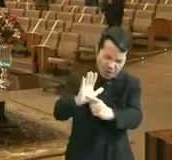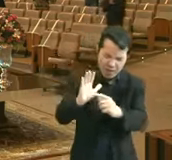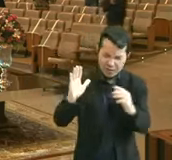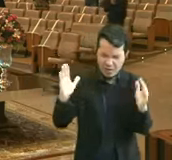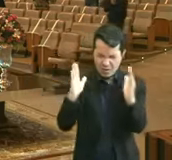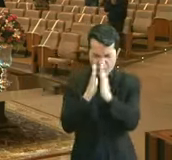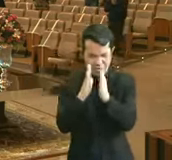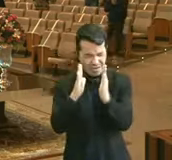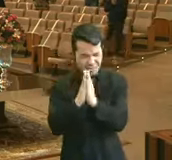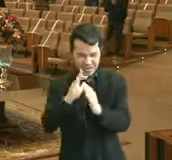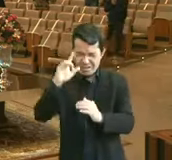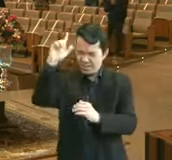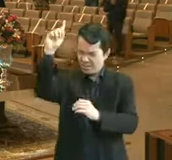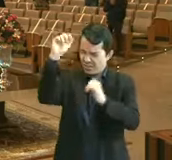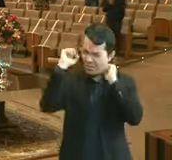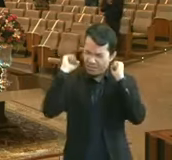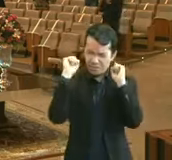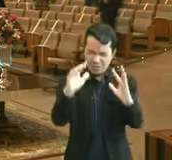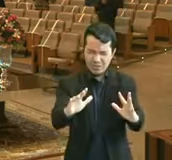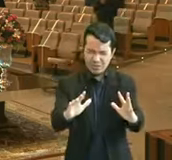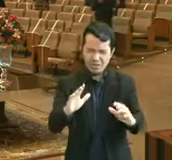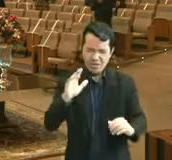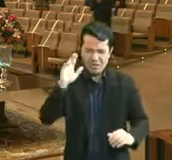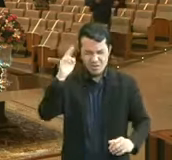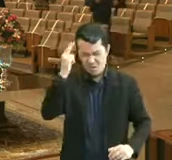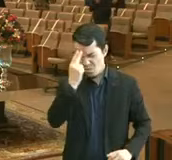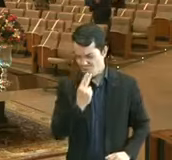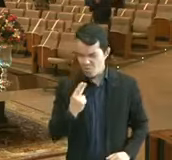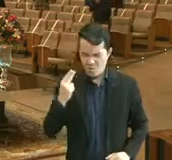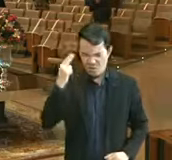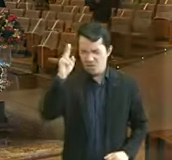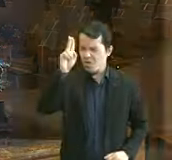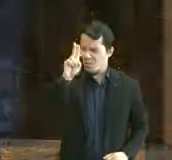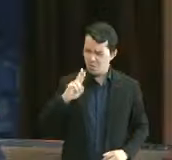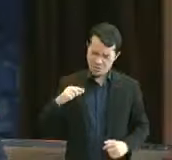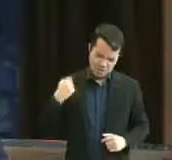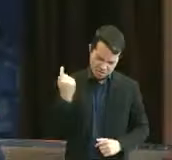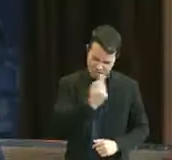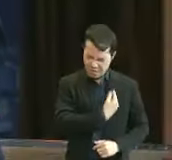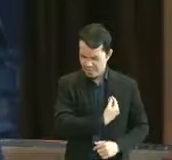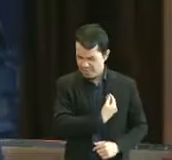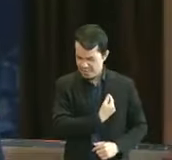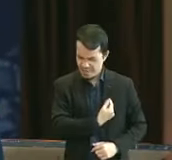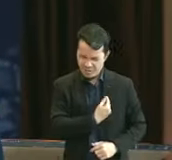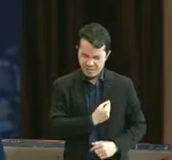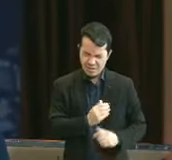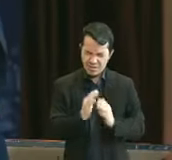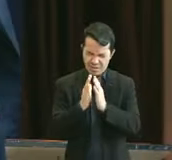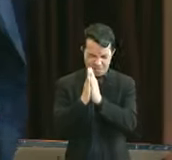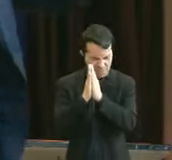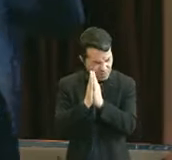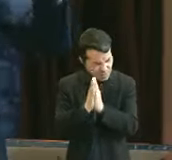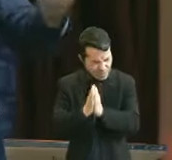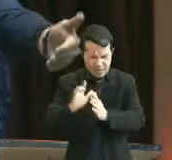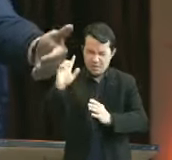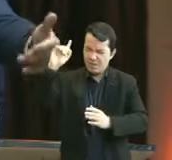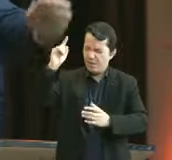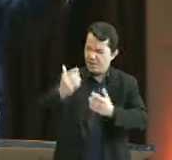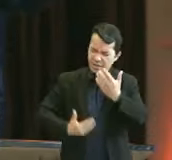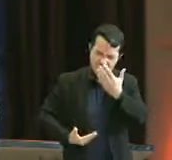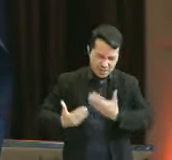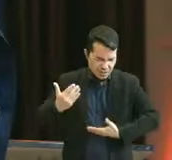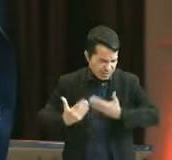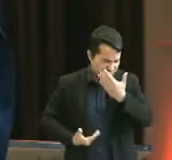Deus liberado. Nos usa para o louvor da tua glória. Queremos servir ao Senhor, queremos servir